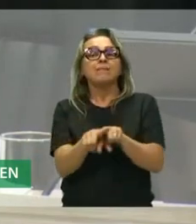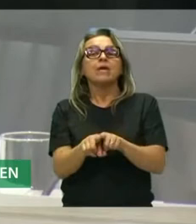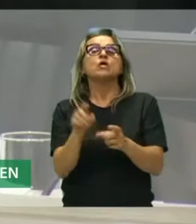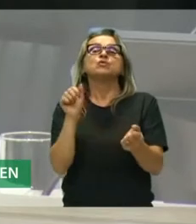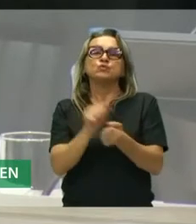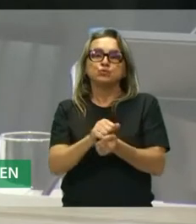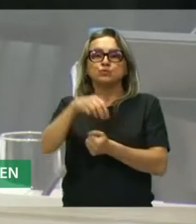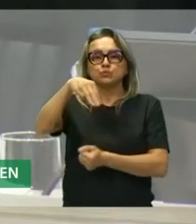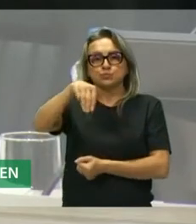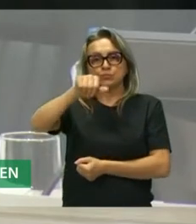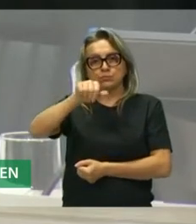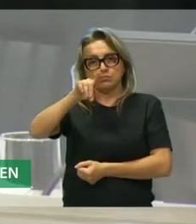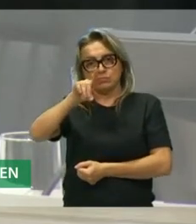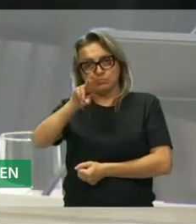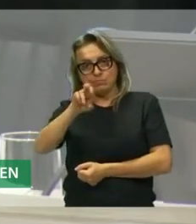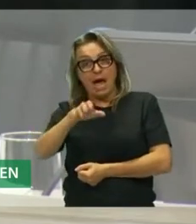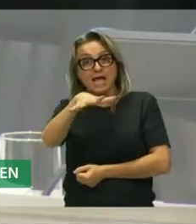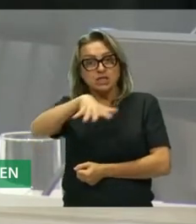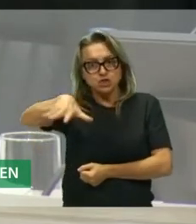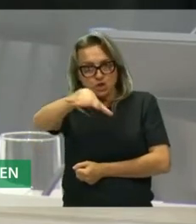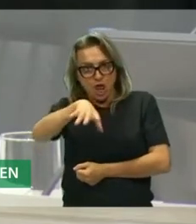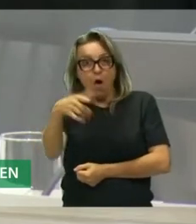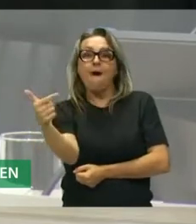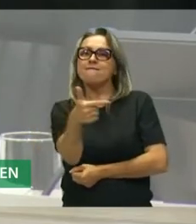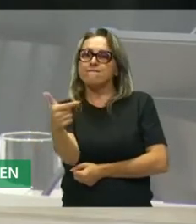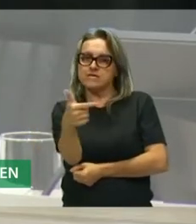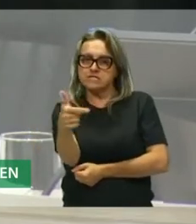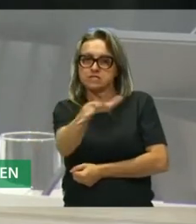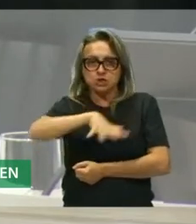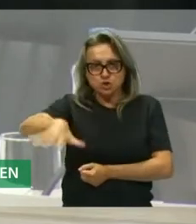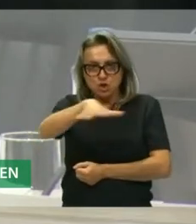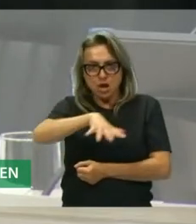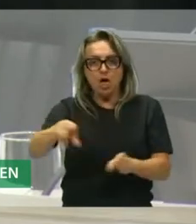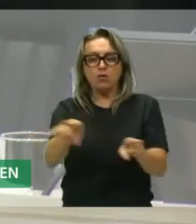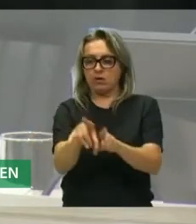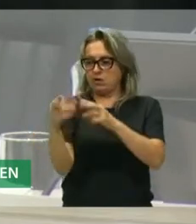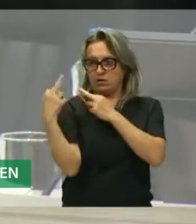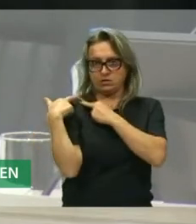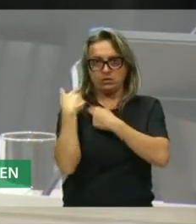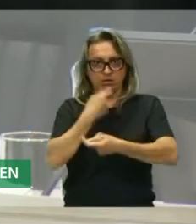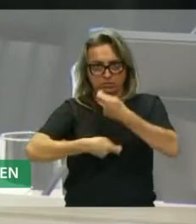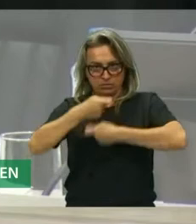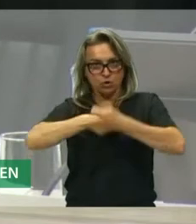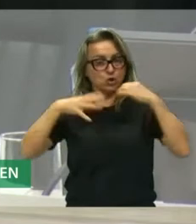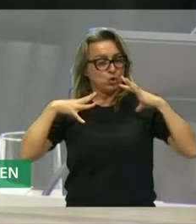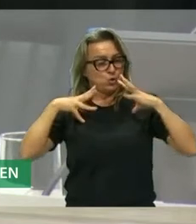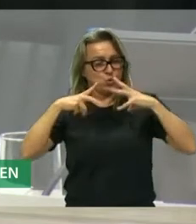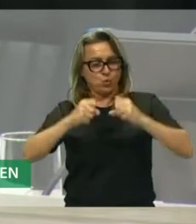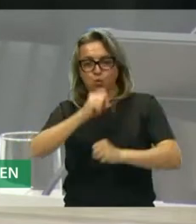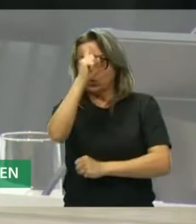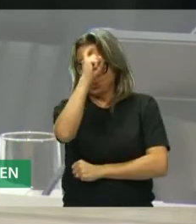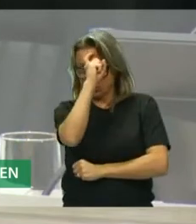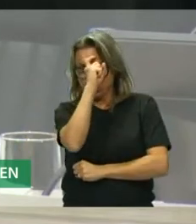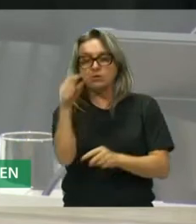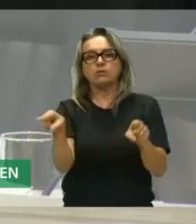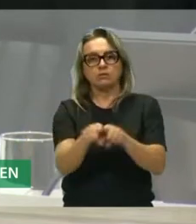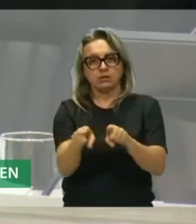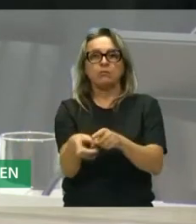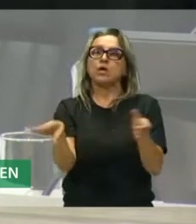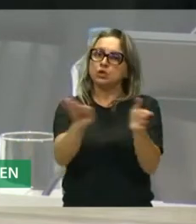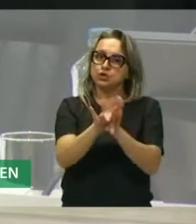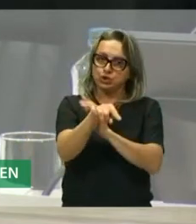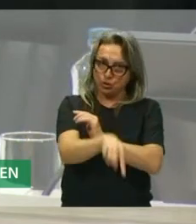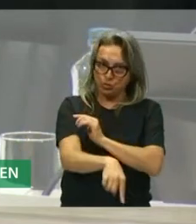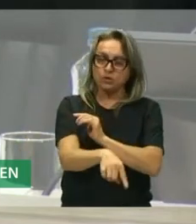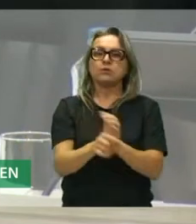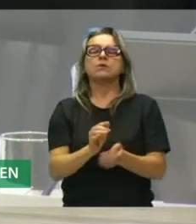geral, a nossa vice-madre-geral, responsável pela administração de todos os hospitais, uma das